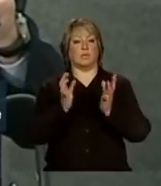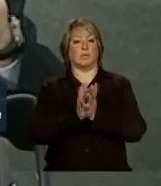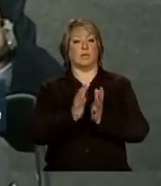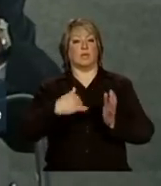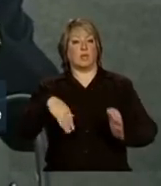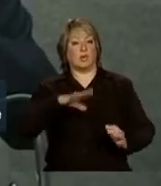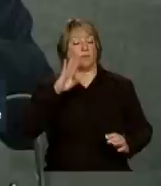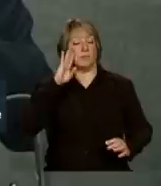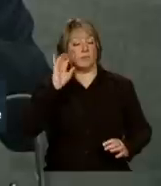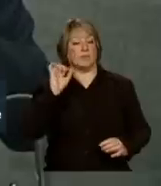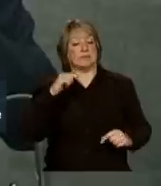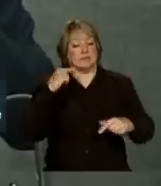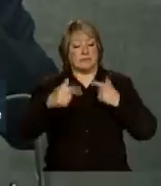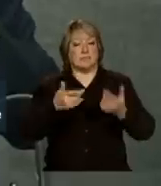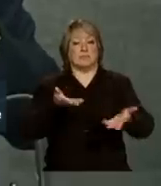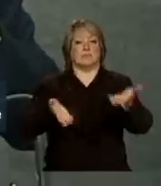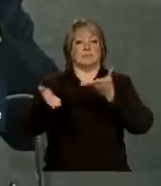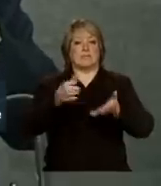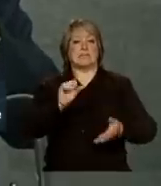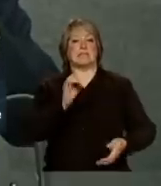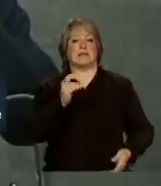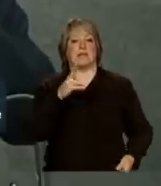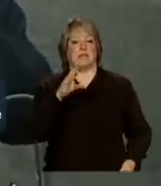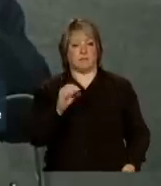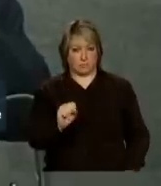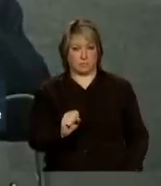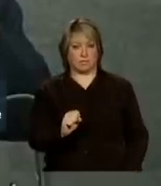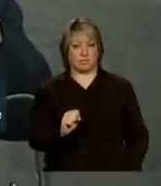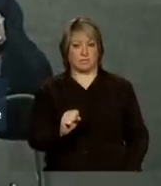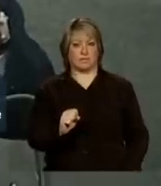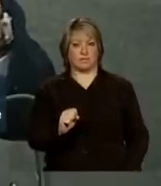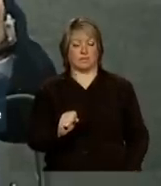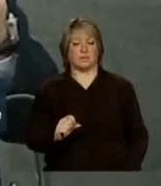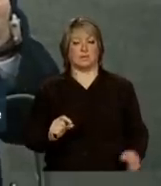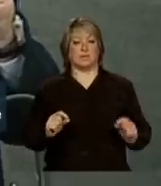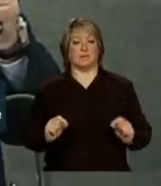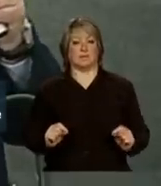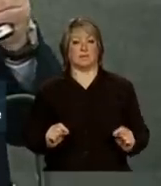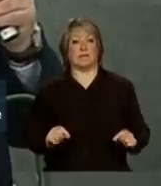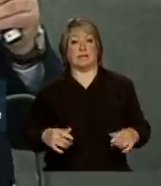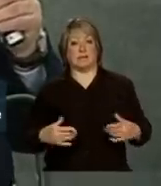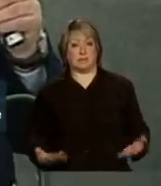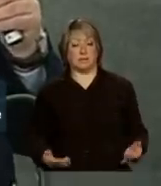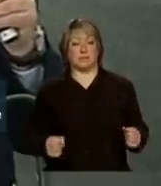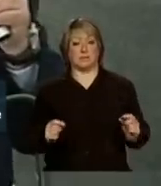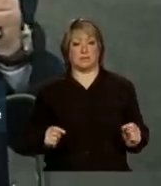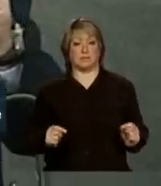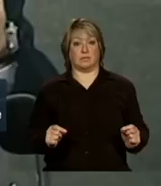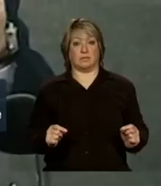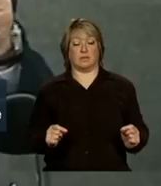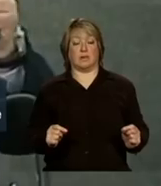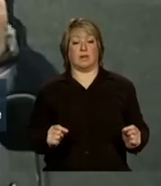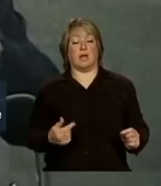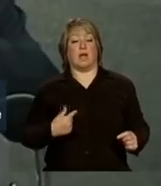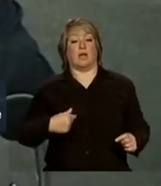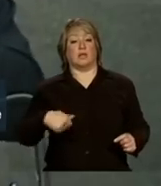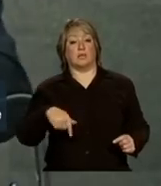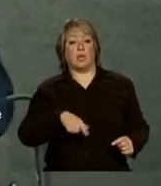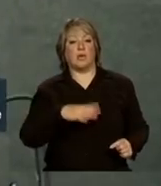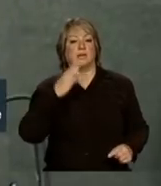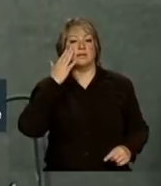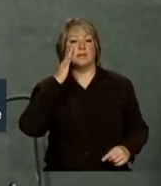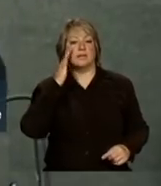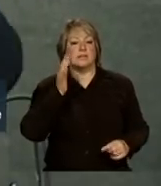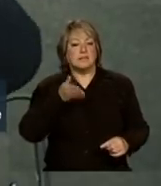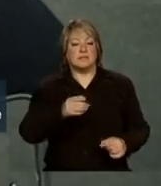grande prestadora de serviços então é eh e daí surge essa conexão